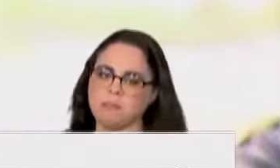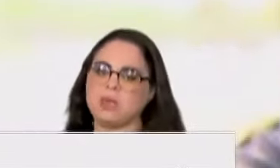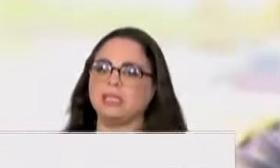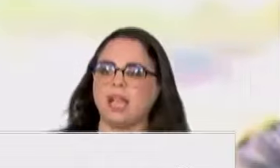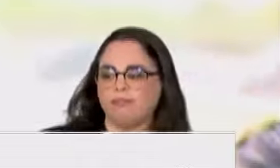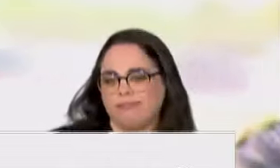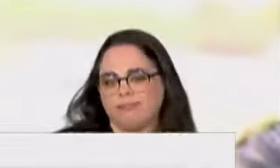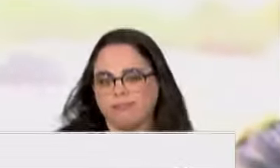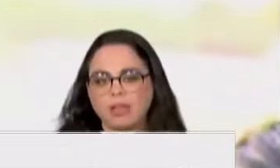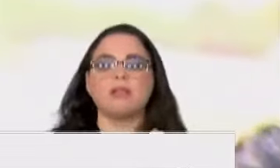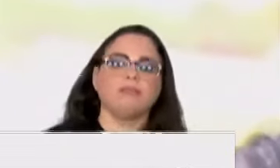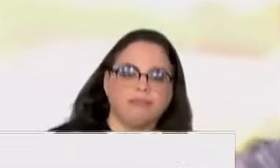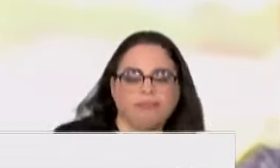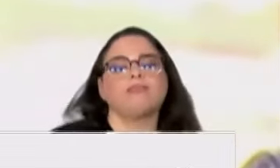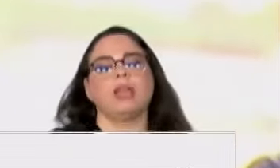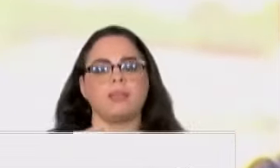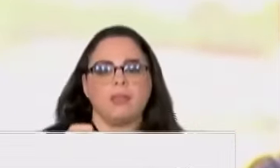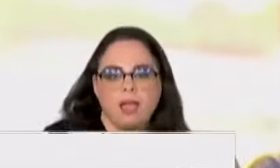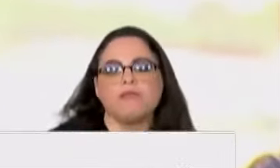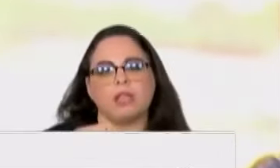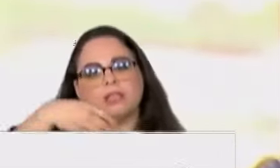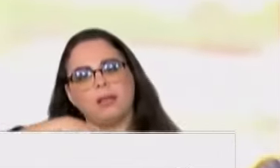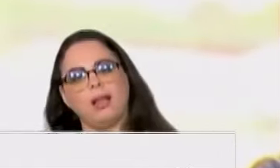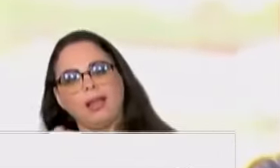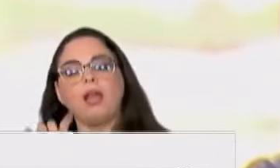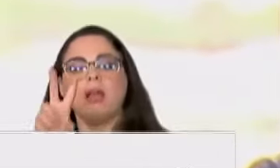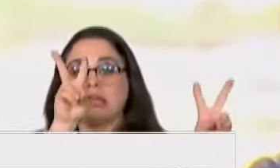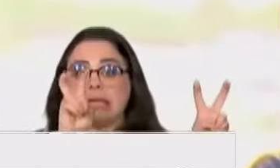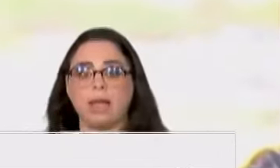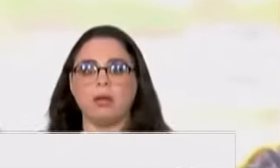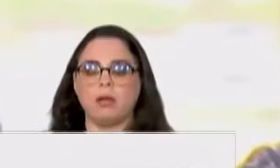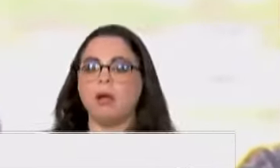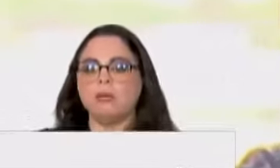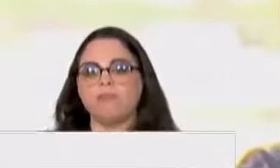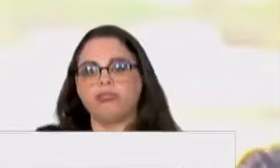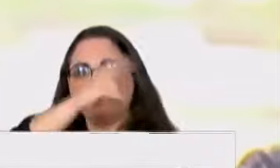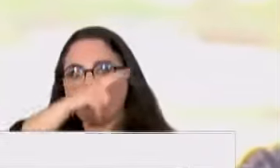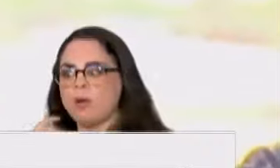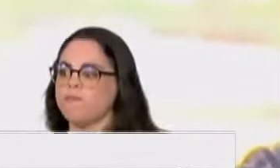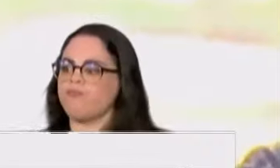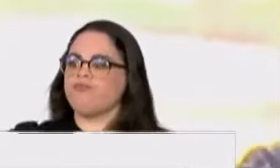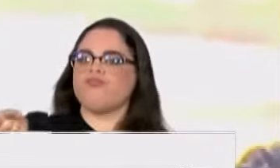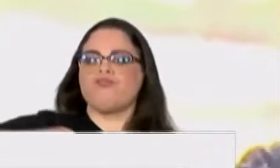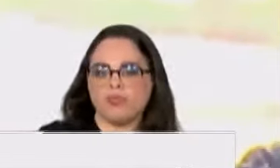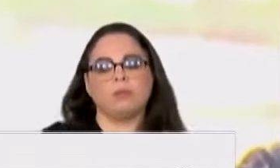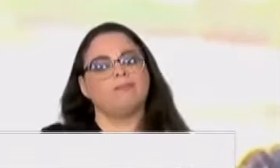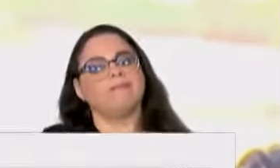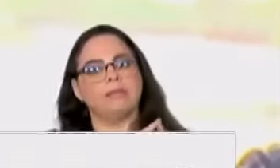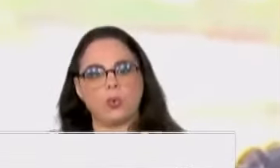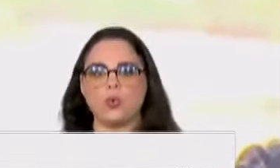ministérios, da força dos dois ministérios, com relação a esse volume, a esse tamanho dessa